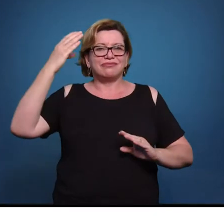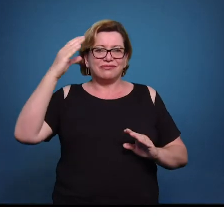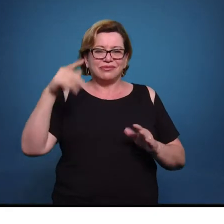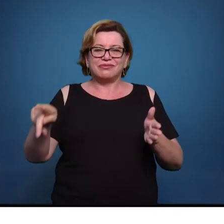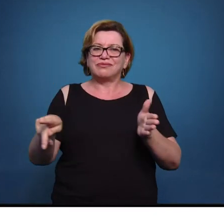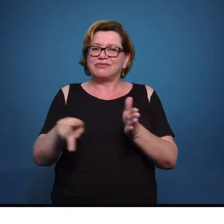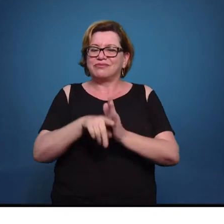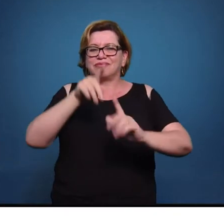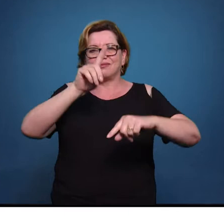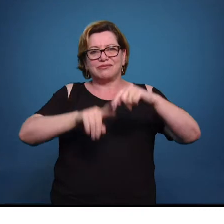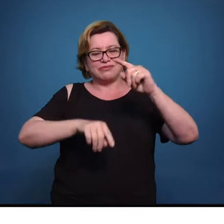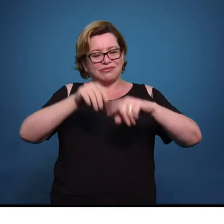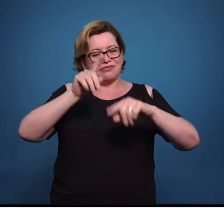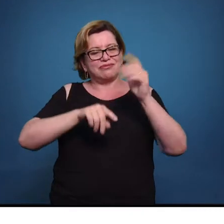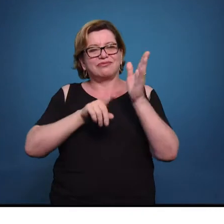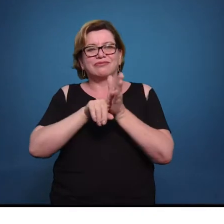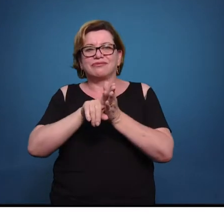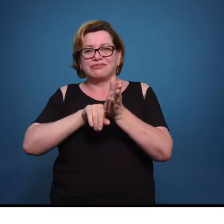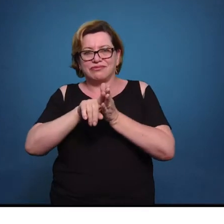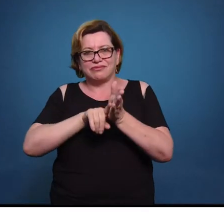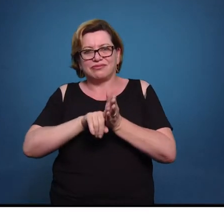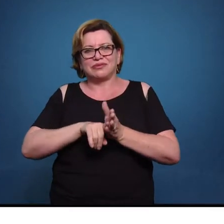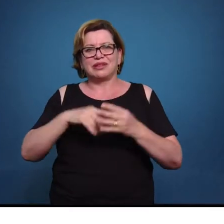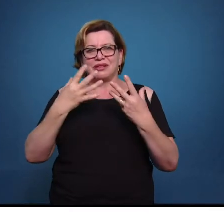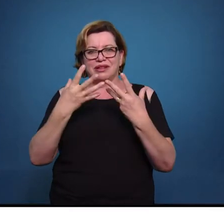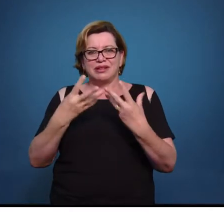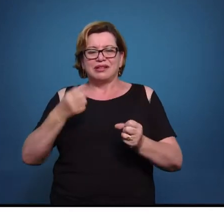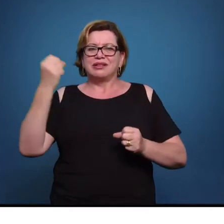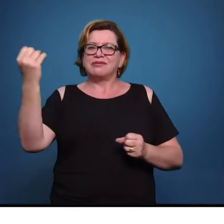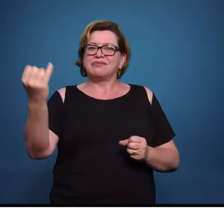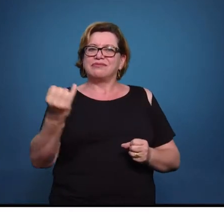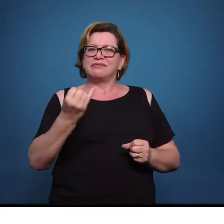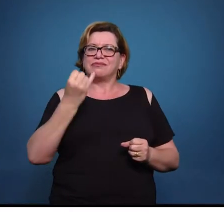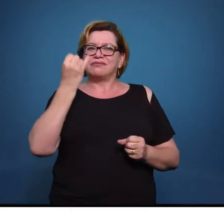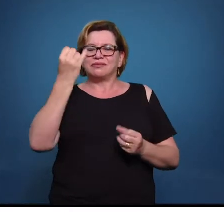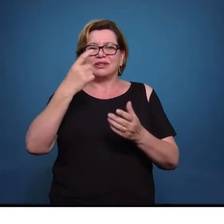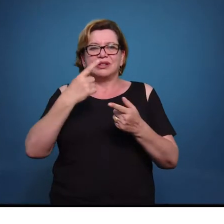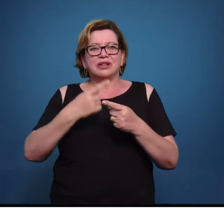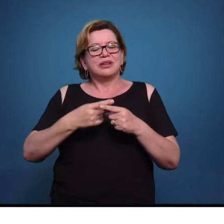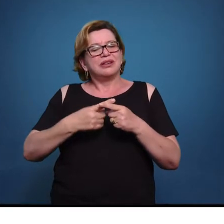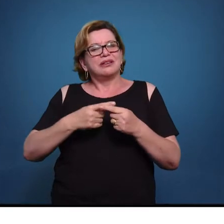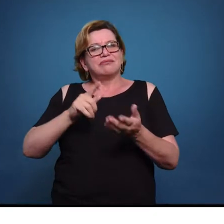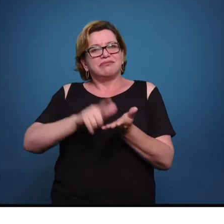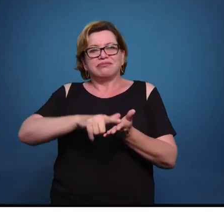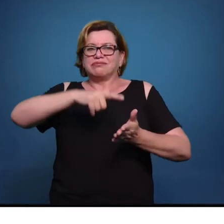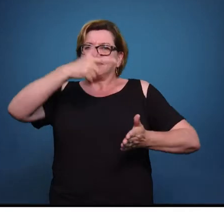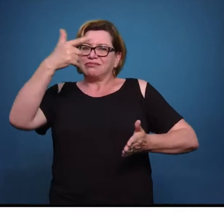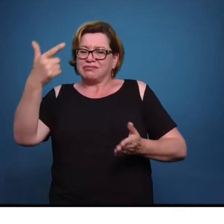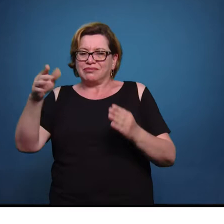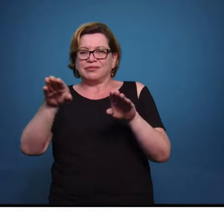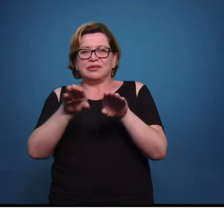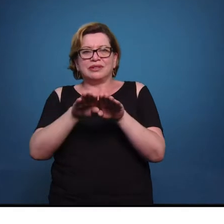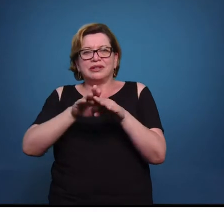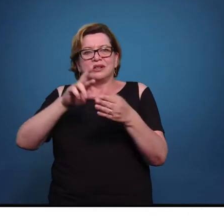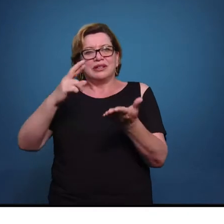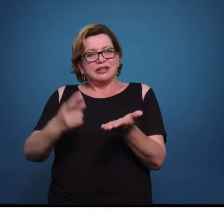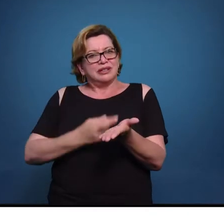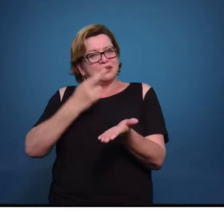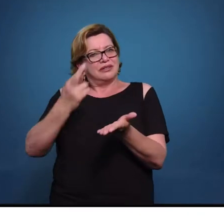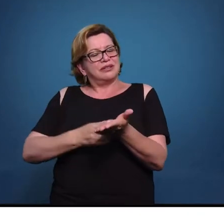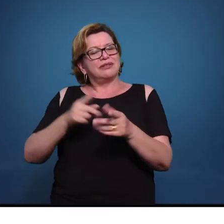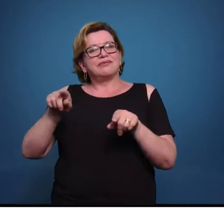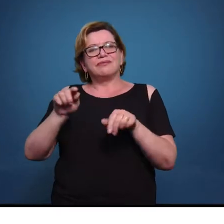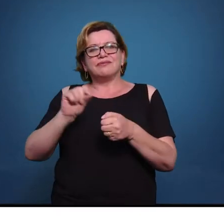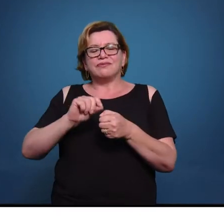de pesquisa confiável. Essa aceitação é importante porque os jornais e as revistas nos ajudam a compreender tanto o tempo presente